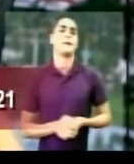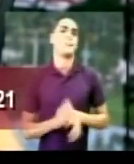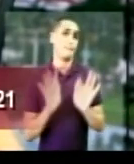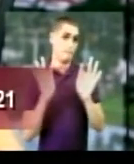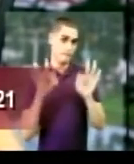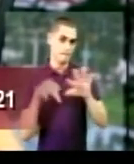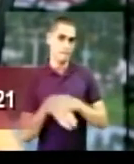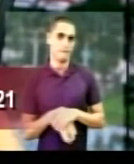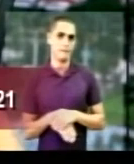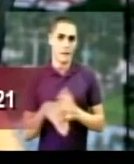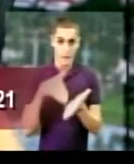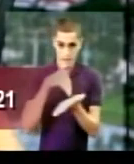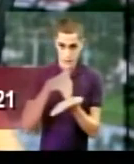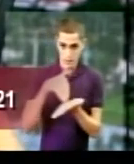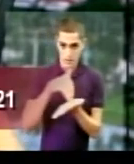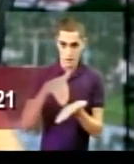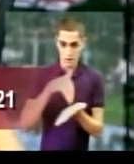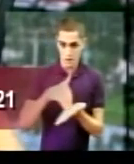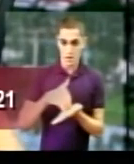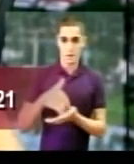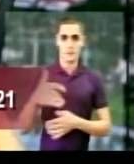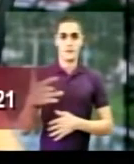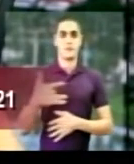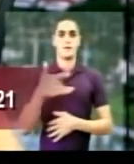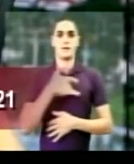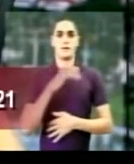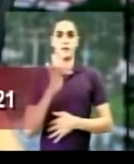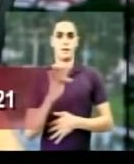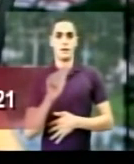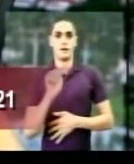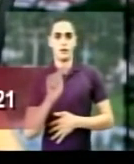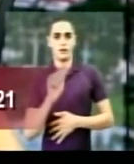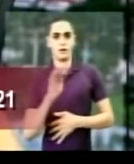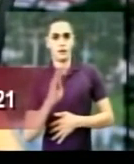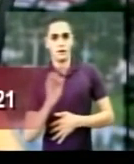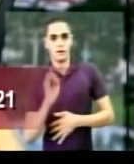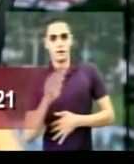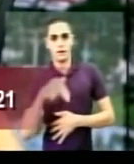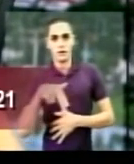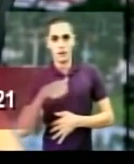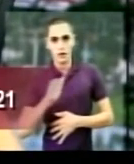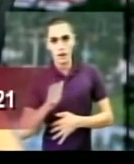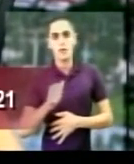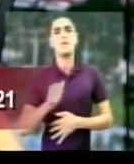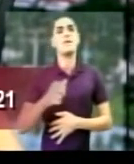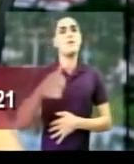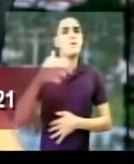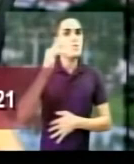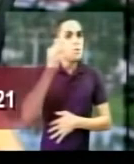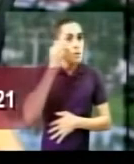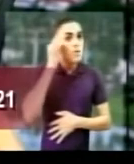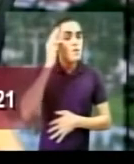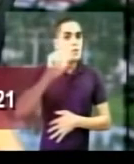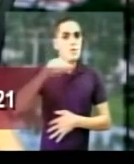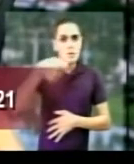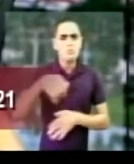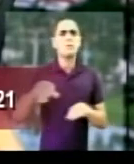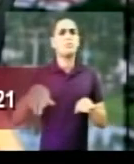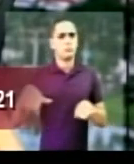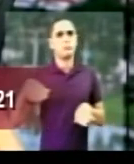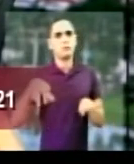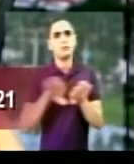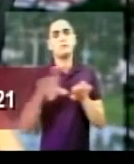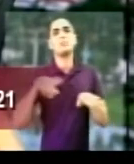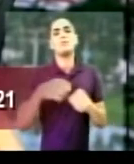fim, da secretária de Educação, Fabiana Zanqueta, que também tem informações importantes a respeito